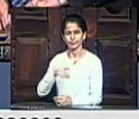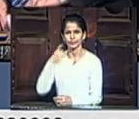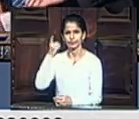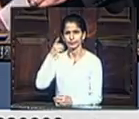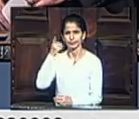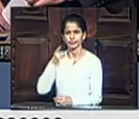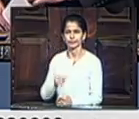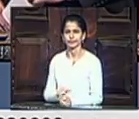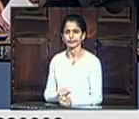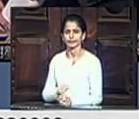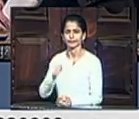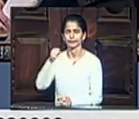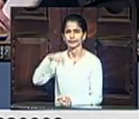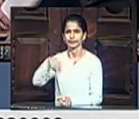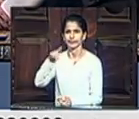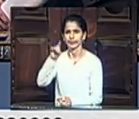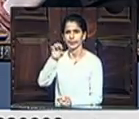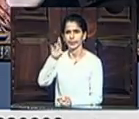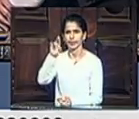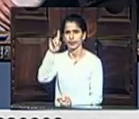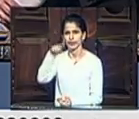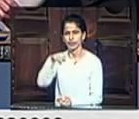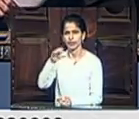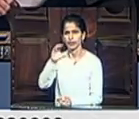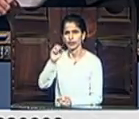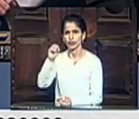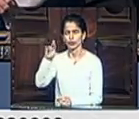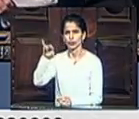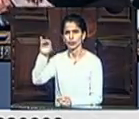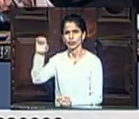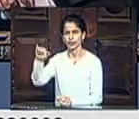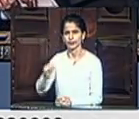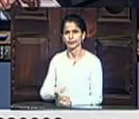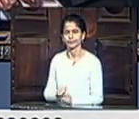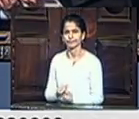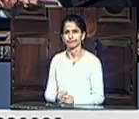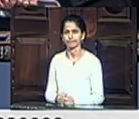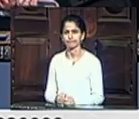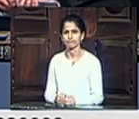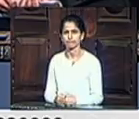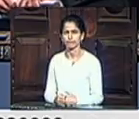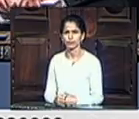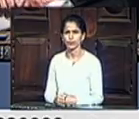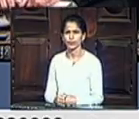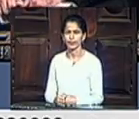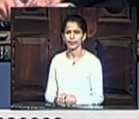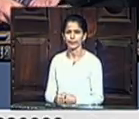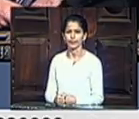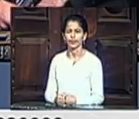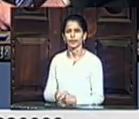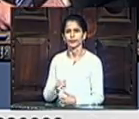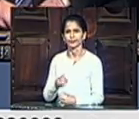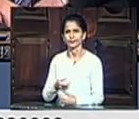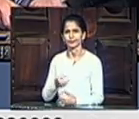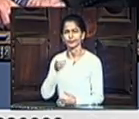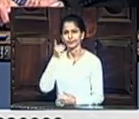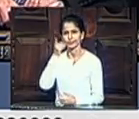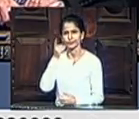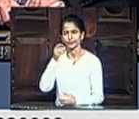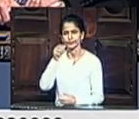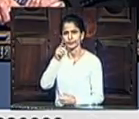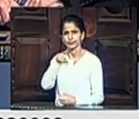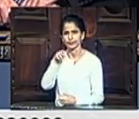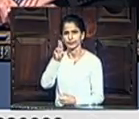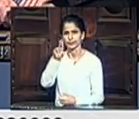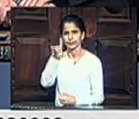André Correia. Senhor presidente, enquanto o deputado André Correia se dirige da tribuna... Enquanto ele sobe na tribuna, o deputado Paulo Ramos. Fui